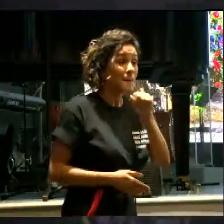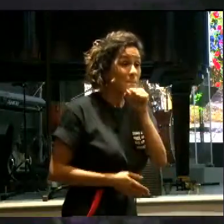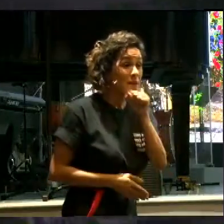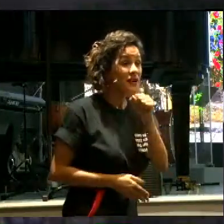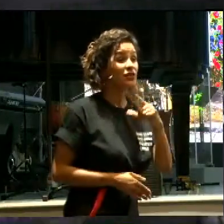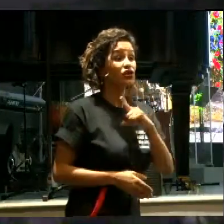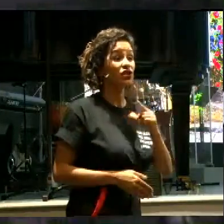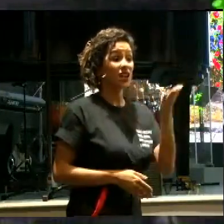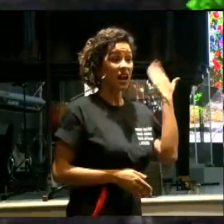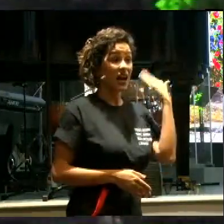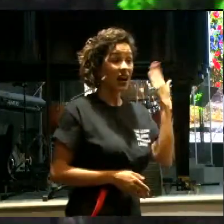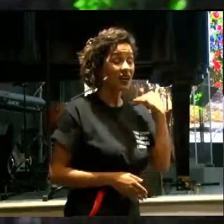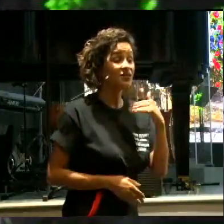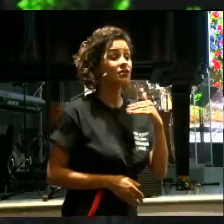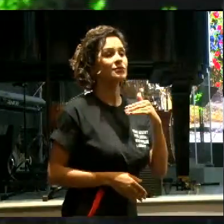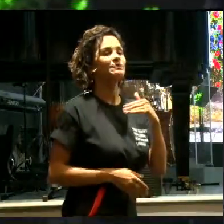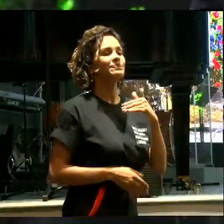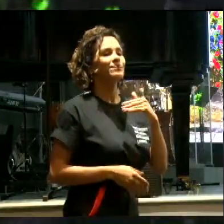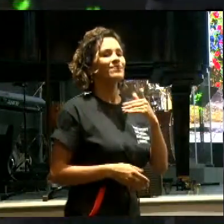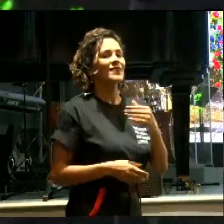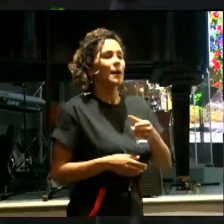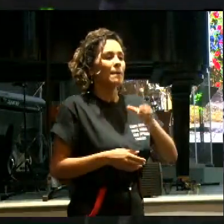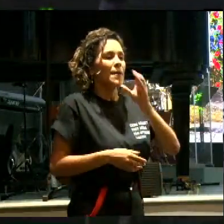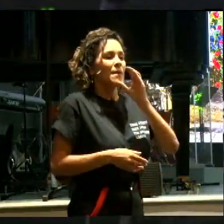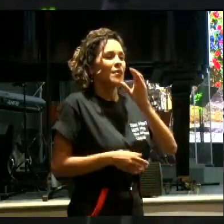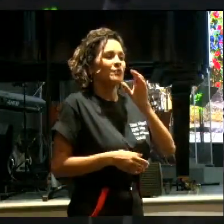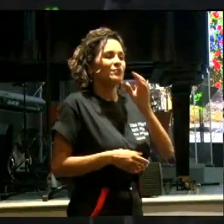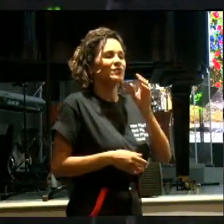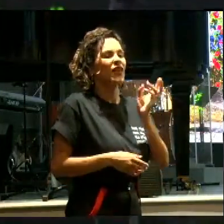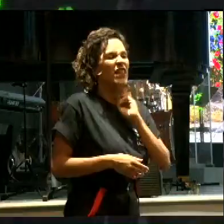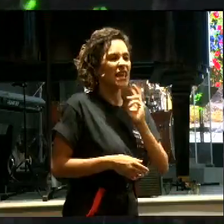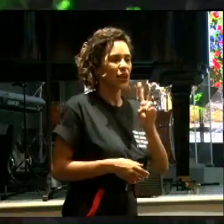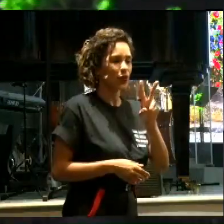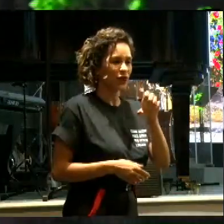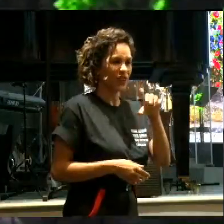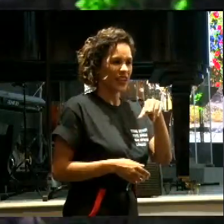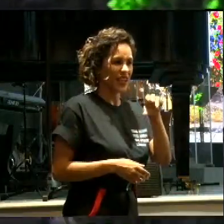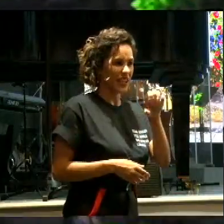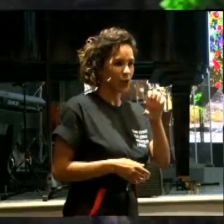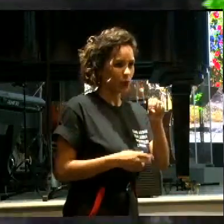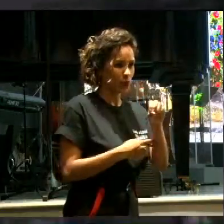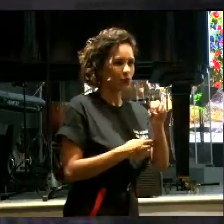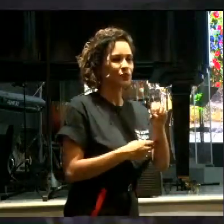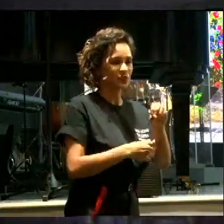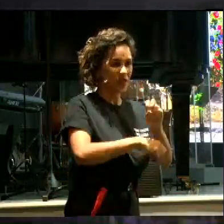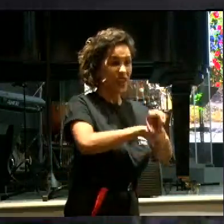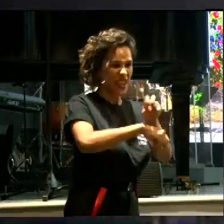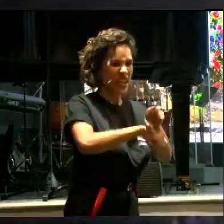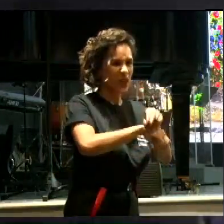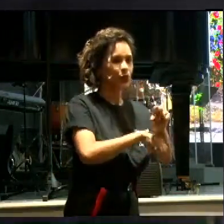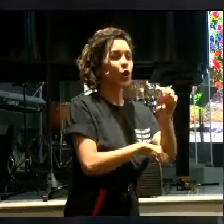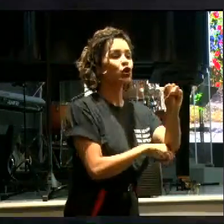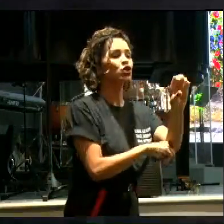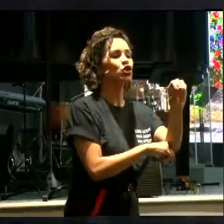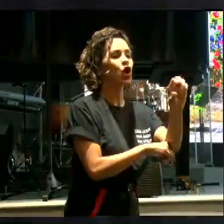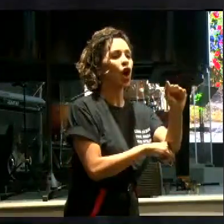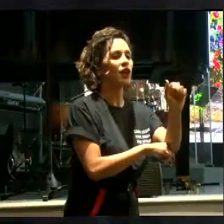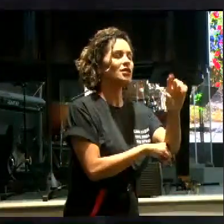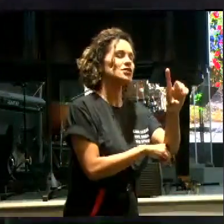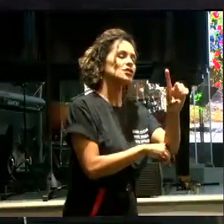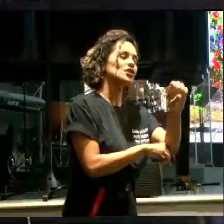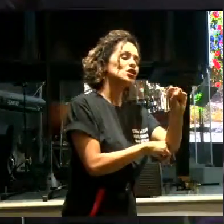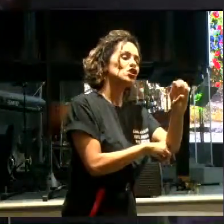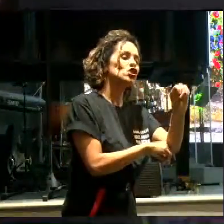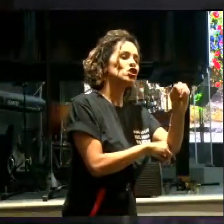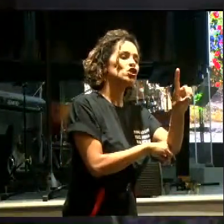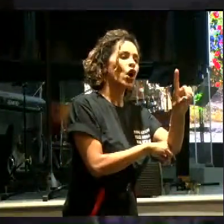ml de soda cáustica, não faleceu no ato, e aquela doença prolongou por um certo tempo, até que um dia